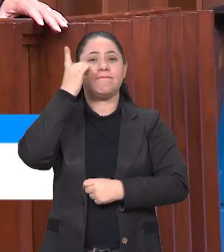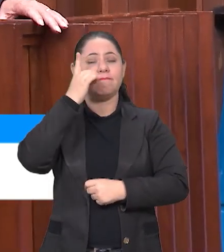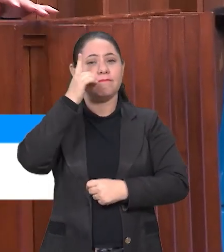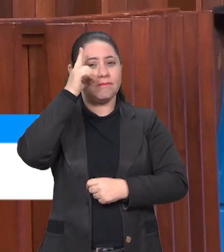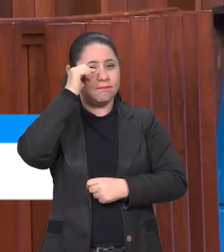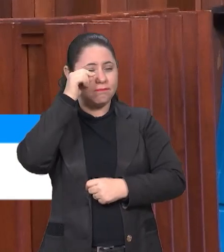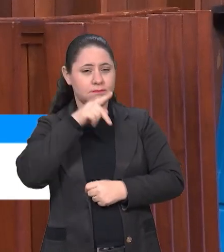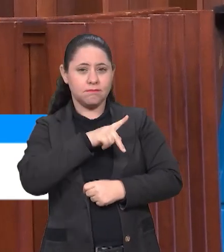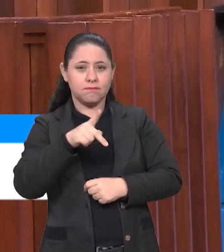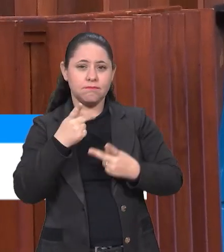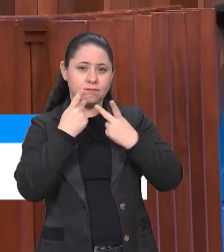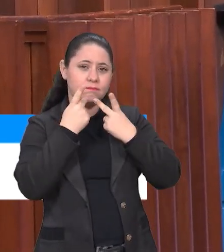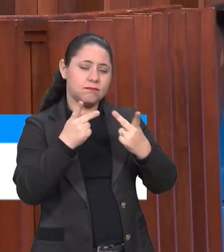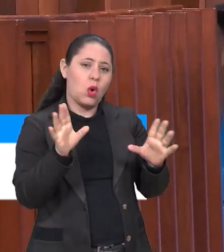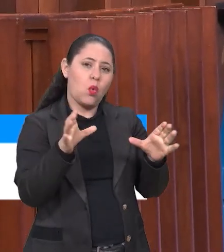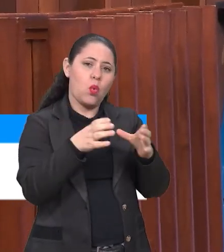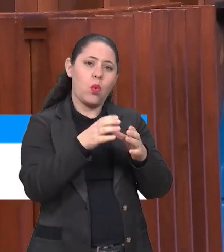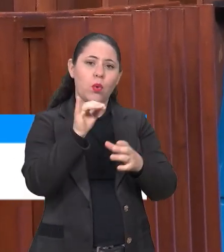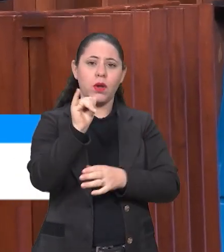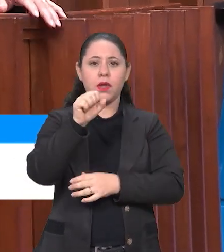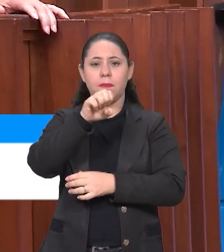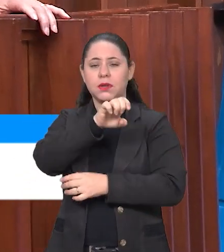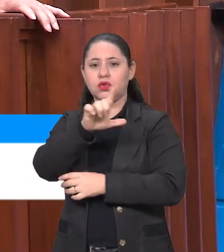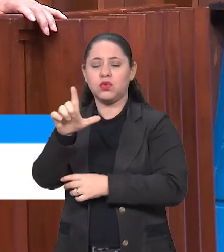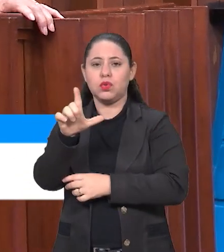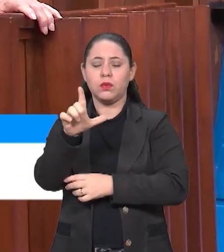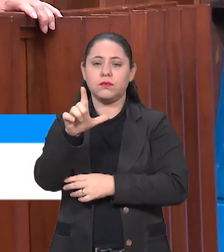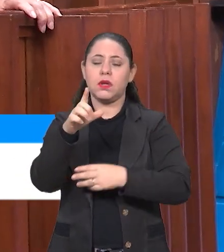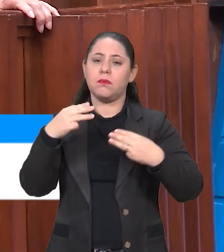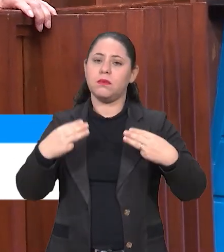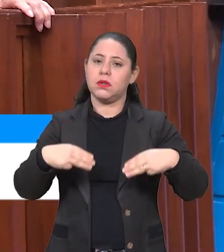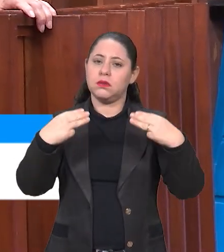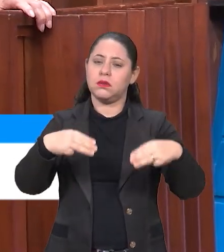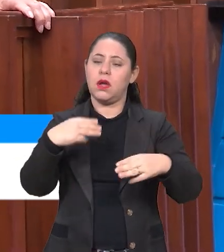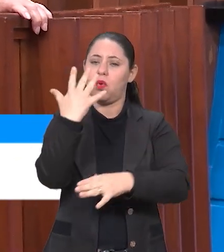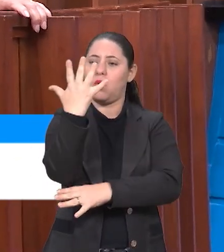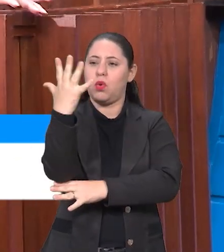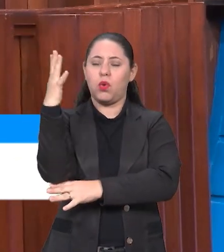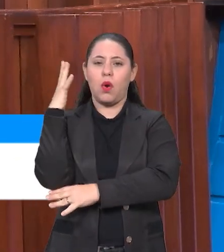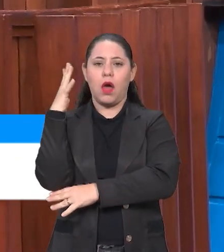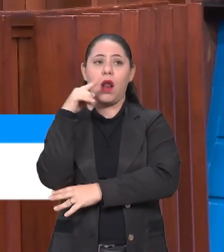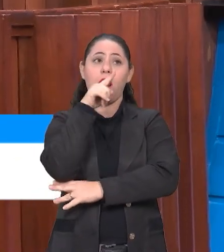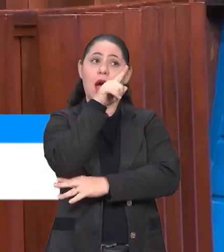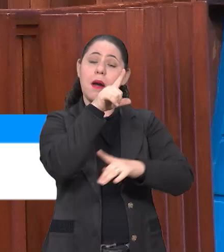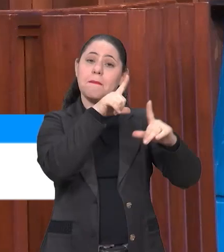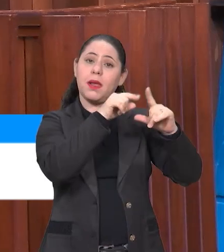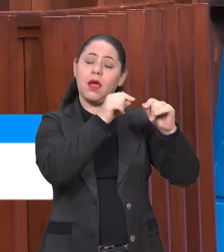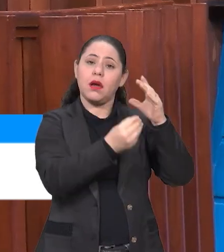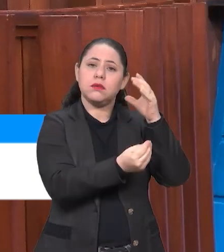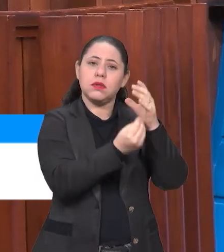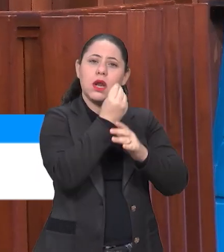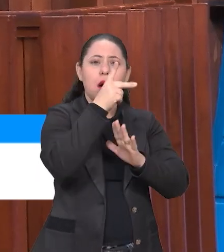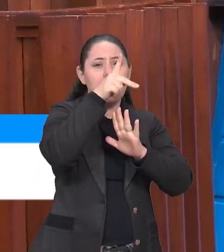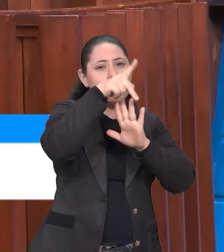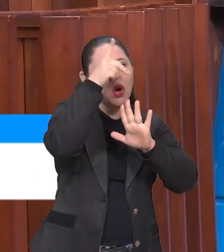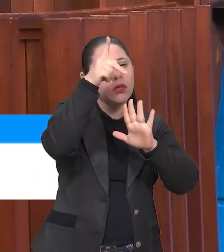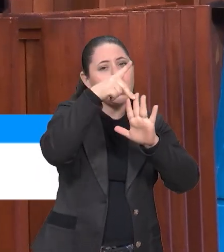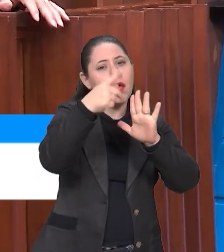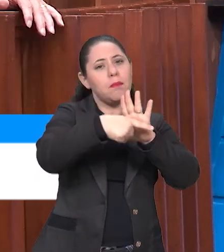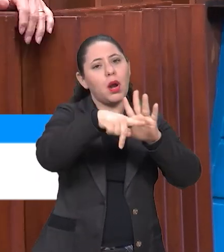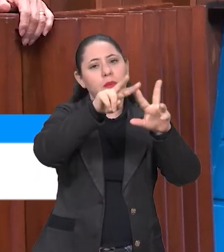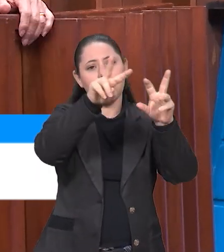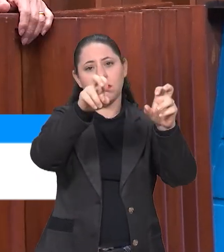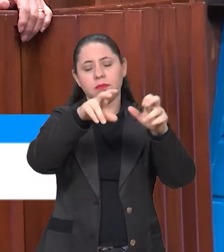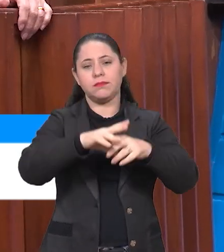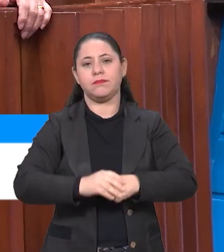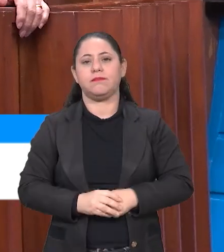o presidente Gerson Claro disse que a equipe do IMASU e do Ministério do Meio Ambiente estão em Brasília para criar uma portaria